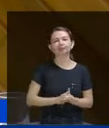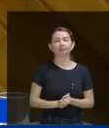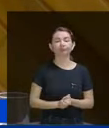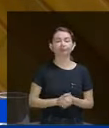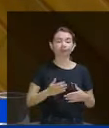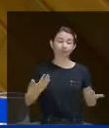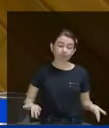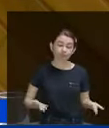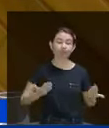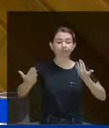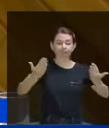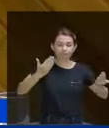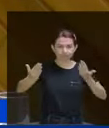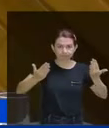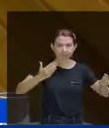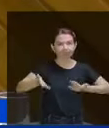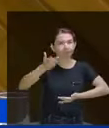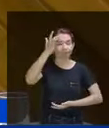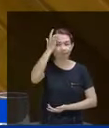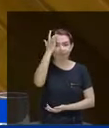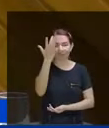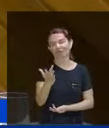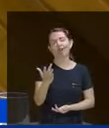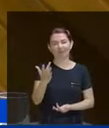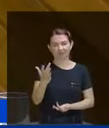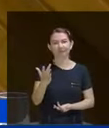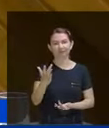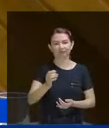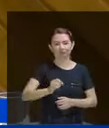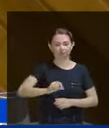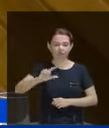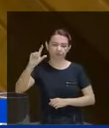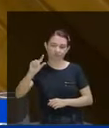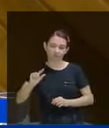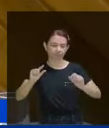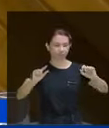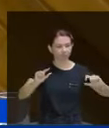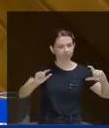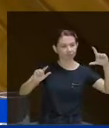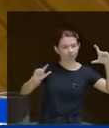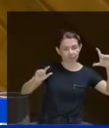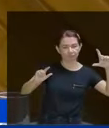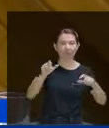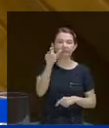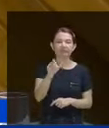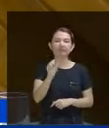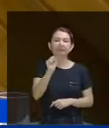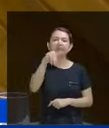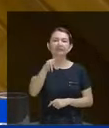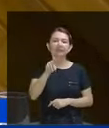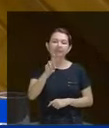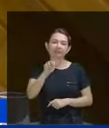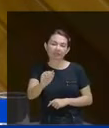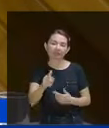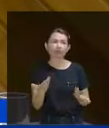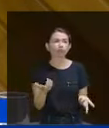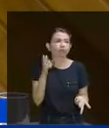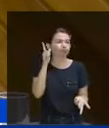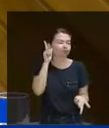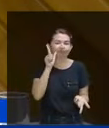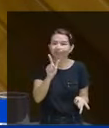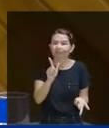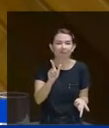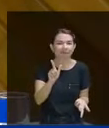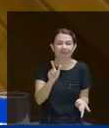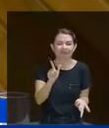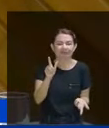dados permite notar com facilidade que os escassos recursos de que disponha Sandra de Almeida Nunes, não permitiram que a